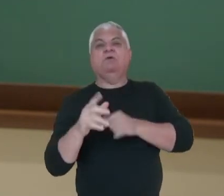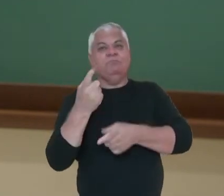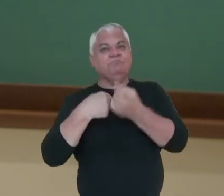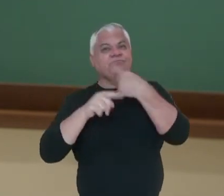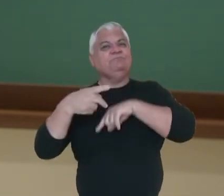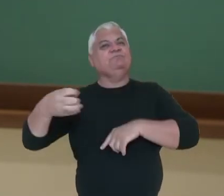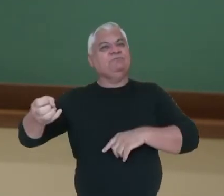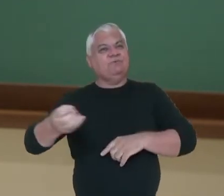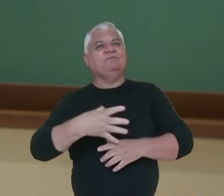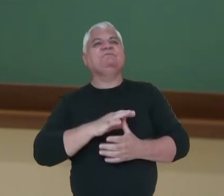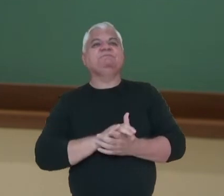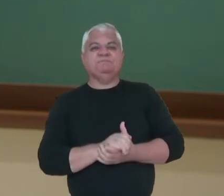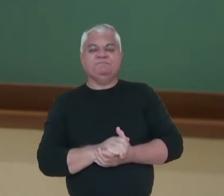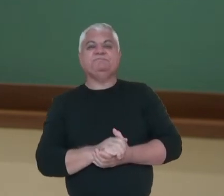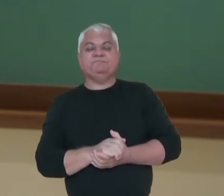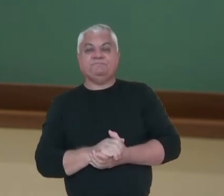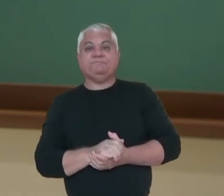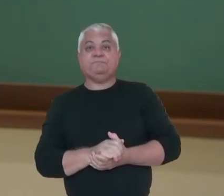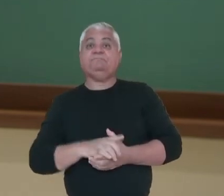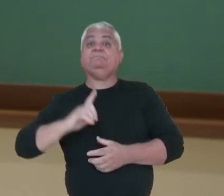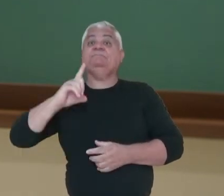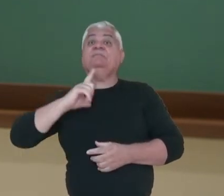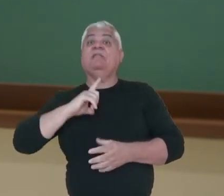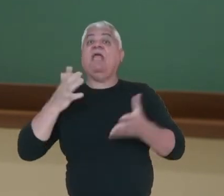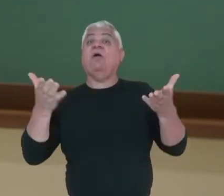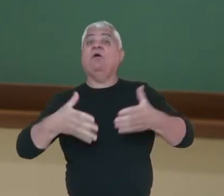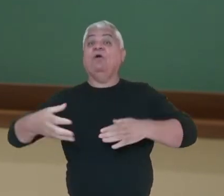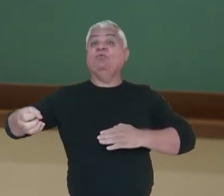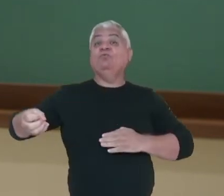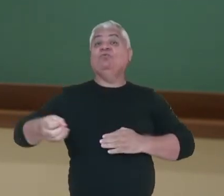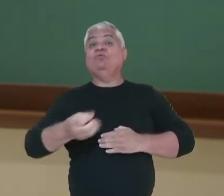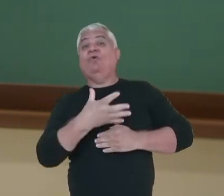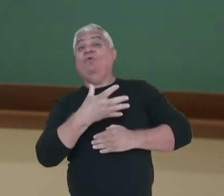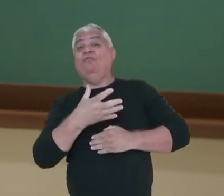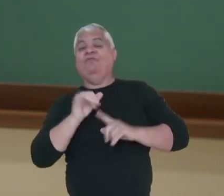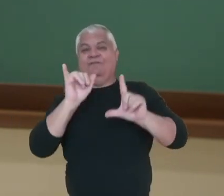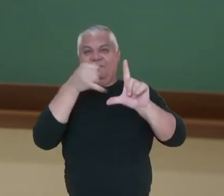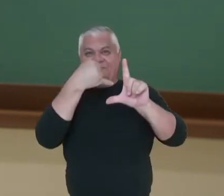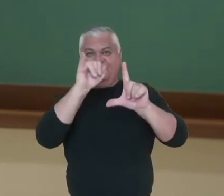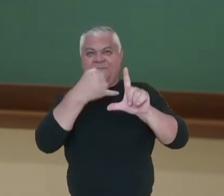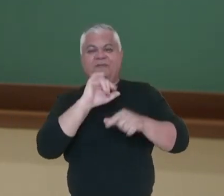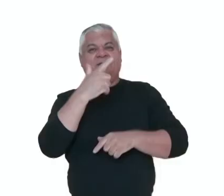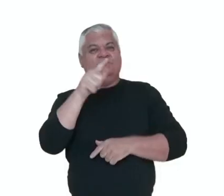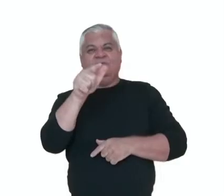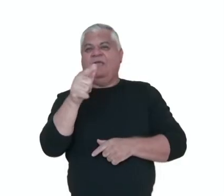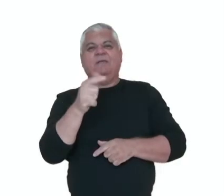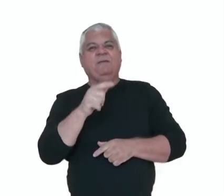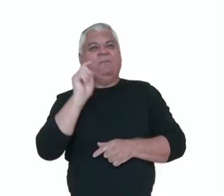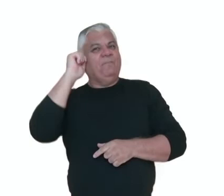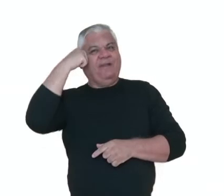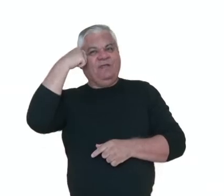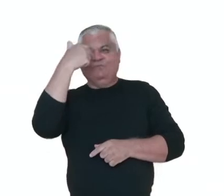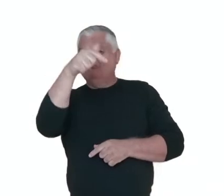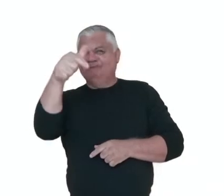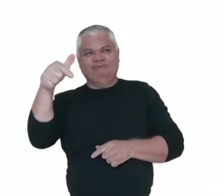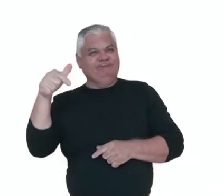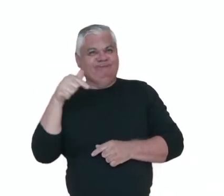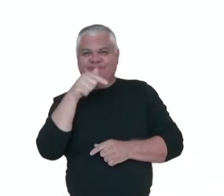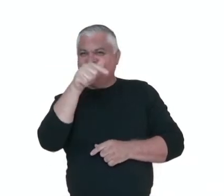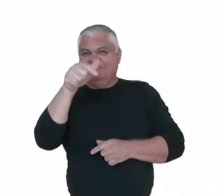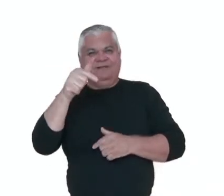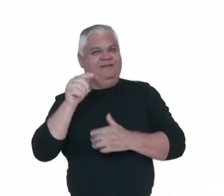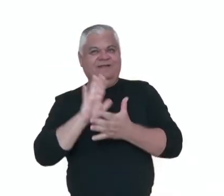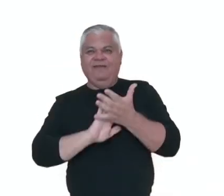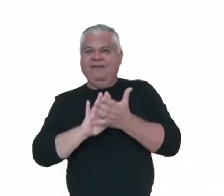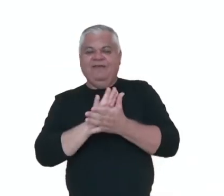inovação. Então, nós temos agora, nesse estilo novo chamado impressionista, nós não temos a cor preta. A cor preta não existe nesse estilo